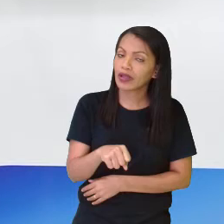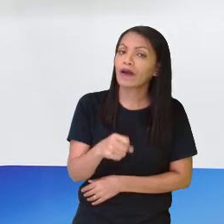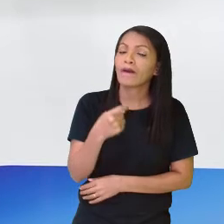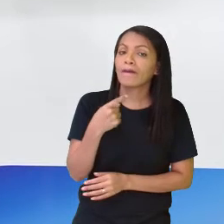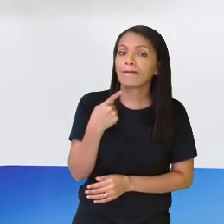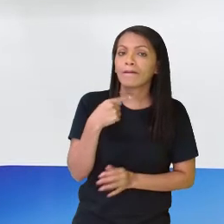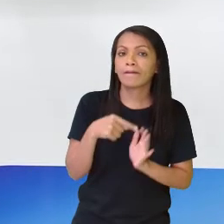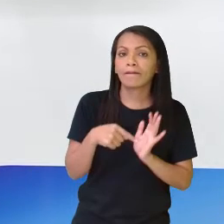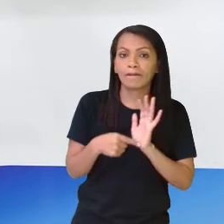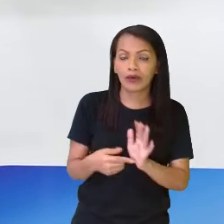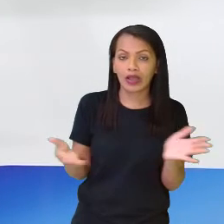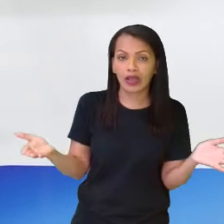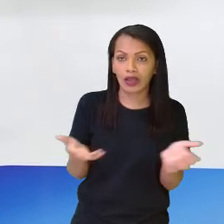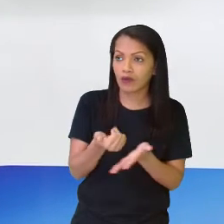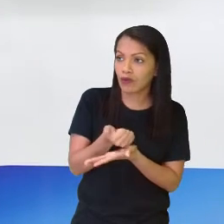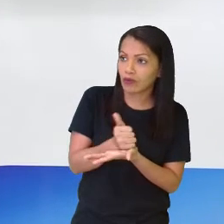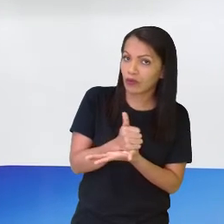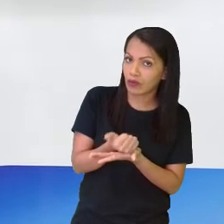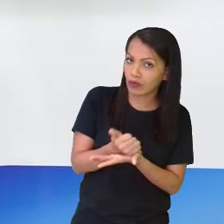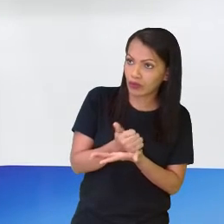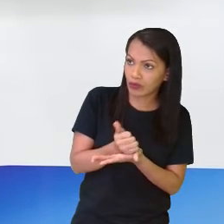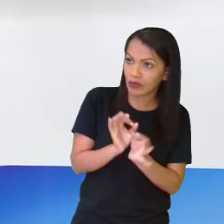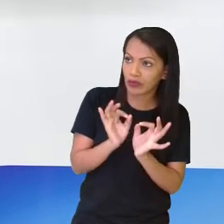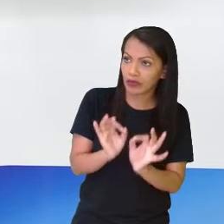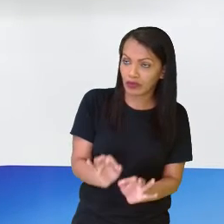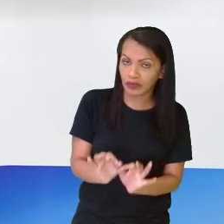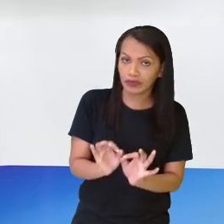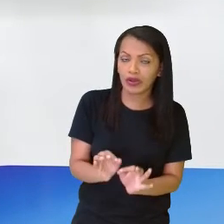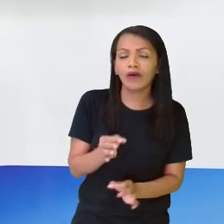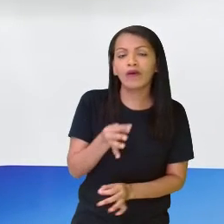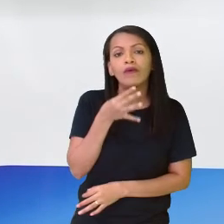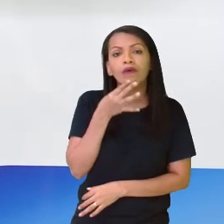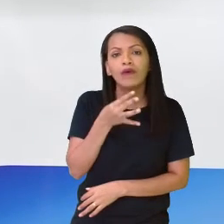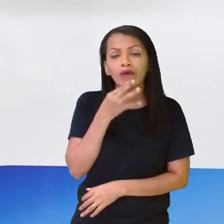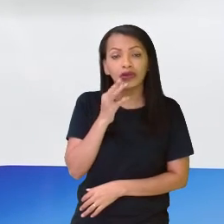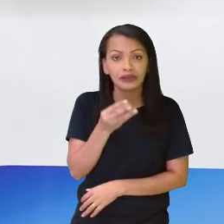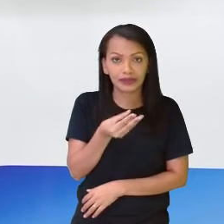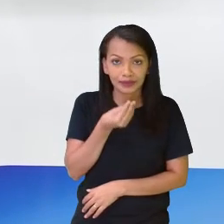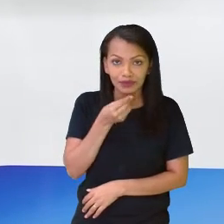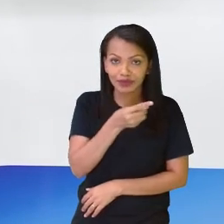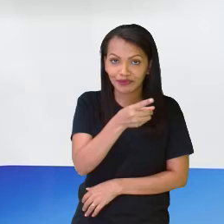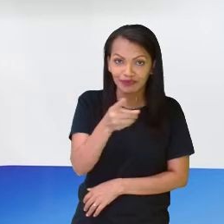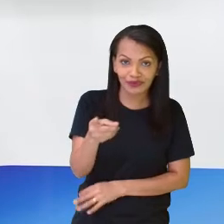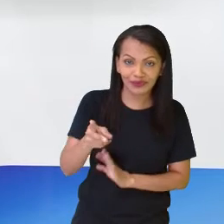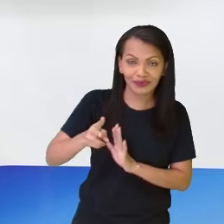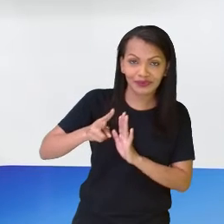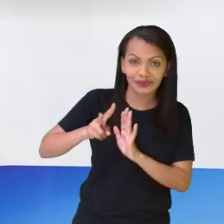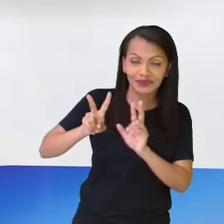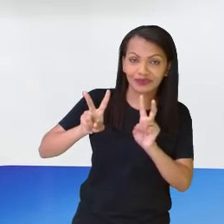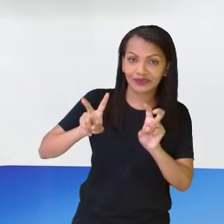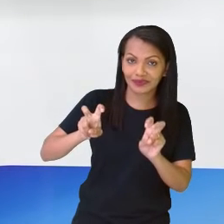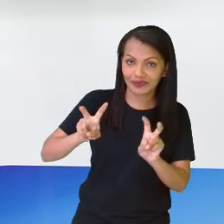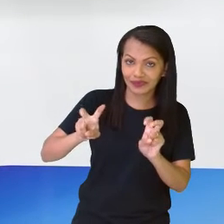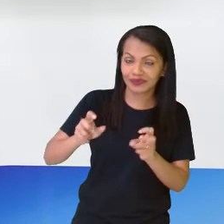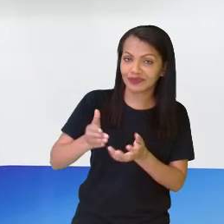agora, a gente vai jogar um pouquinho para ver o conhecimento de vocês sobre